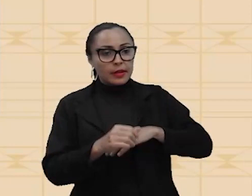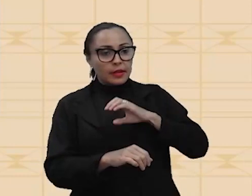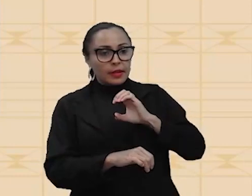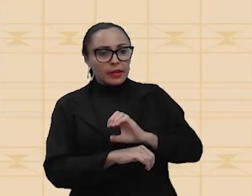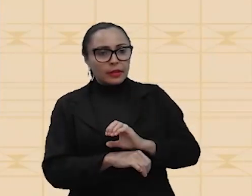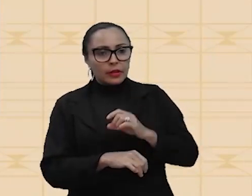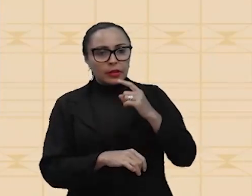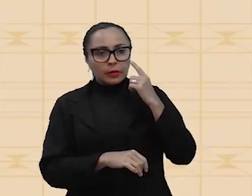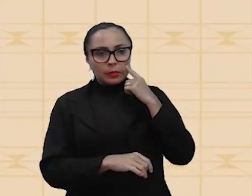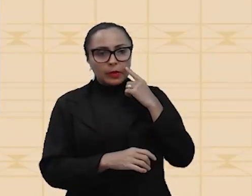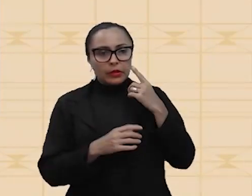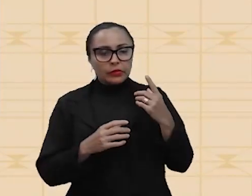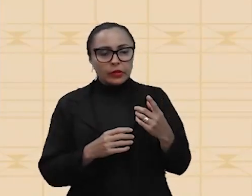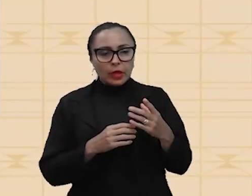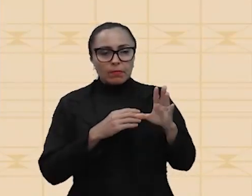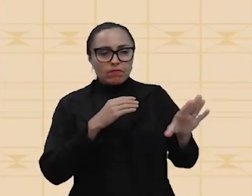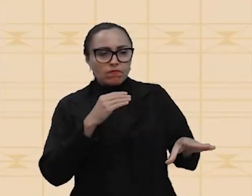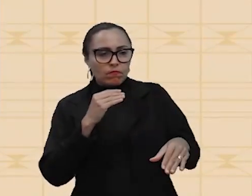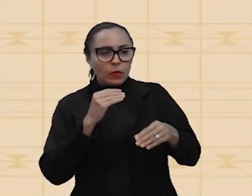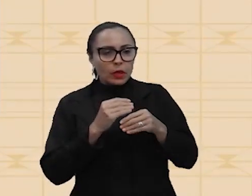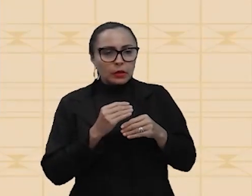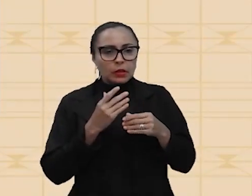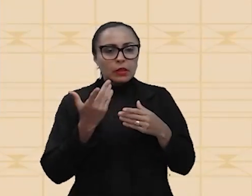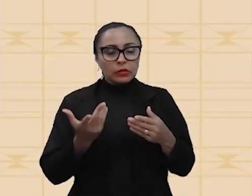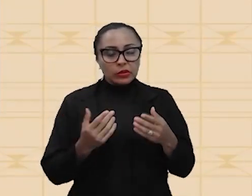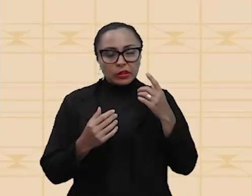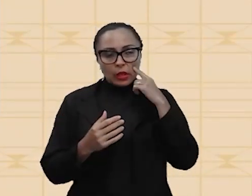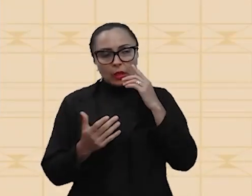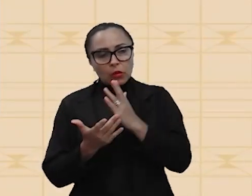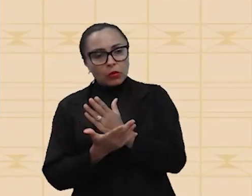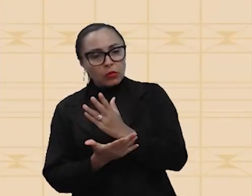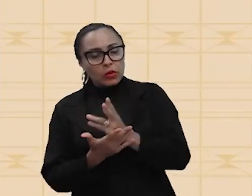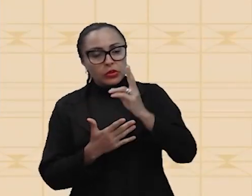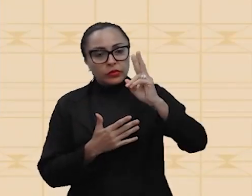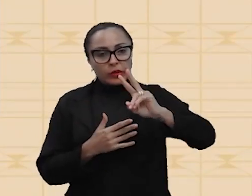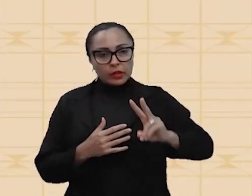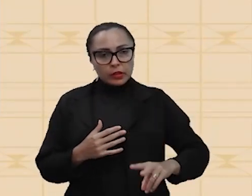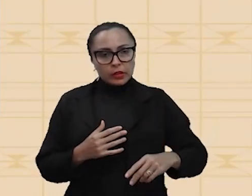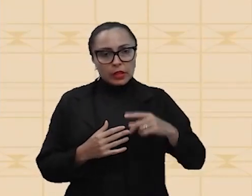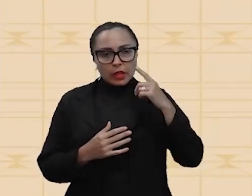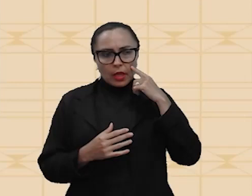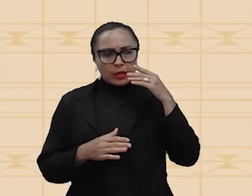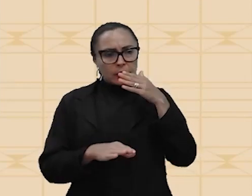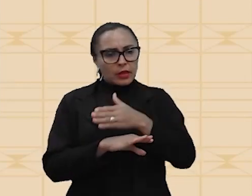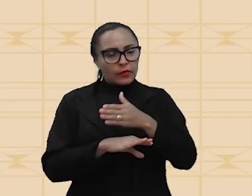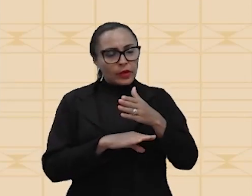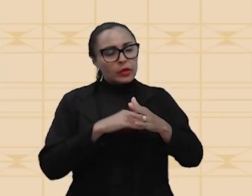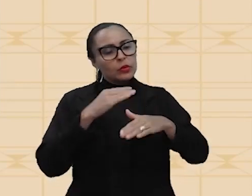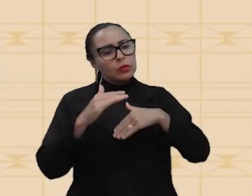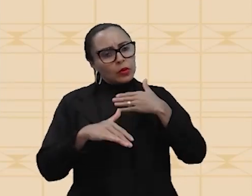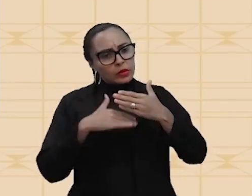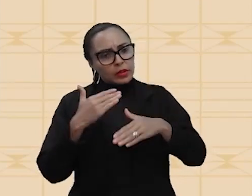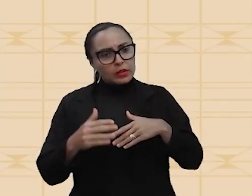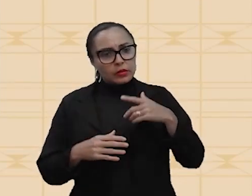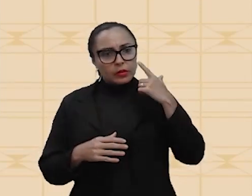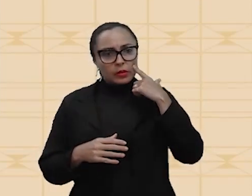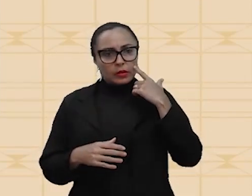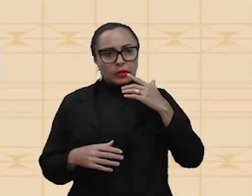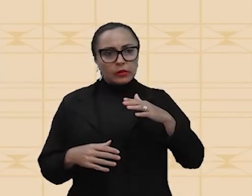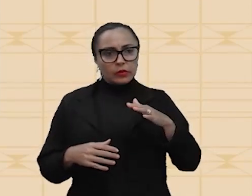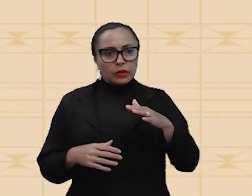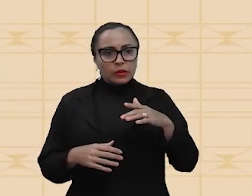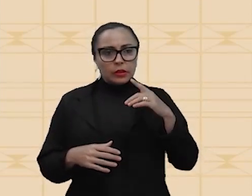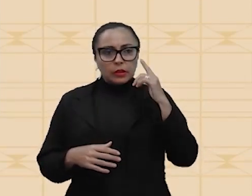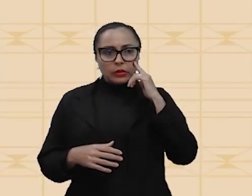essa capinha, que muitas vezes é ela que interfere o processo elétrico. Sabe quando você deixa uma pilha muito tempo em